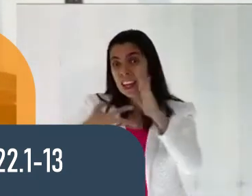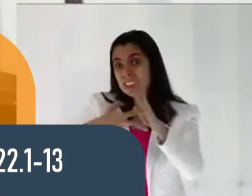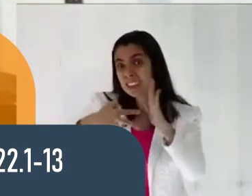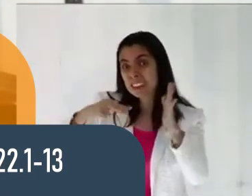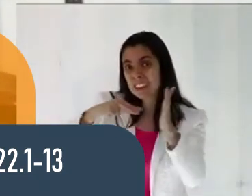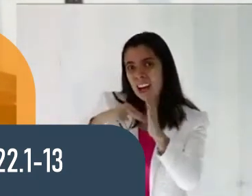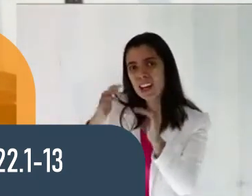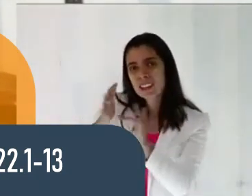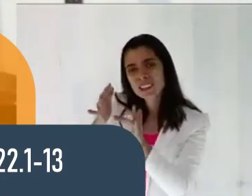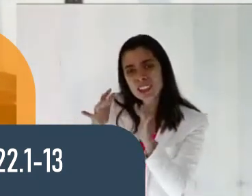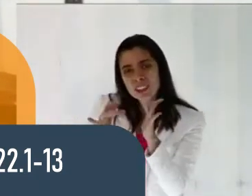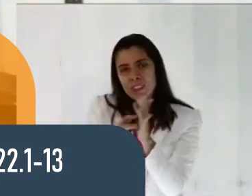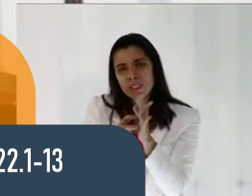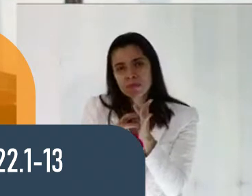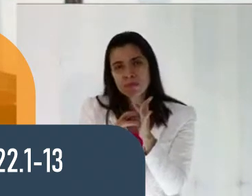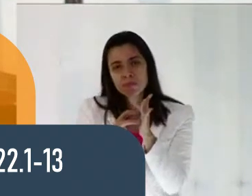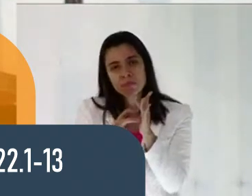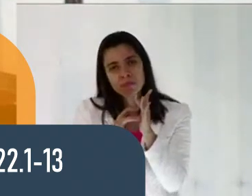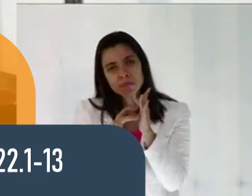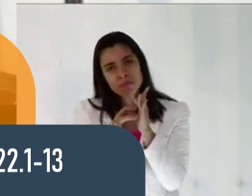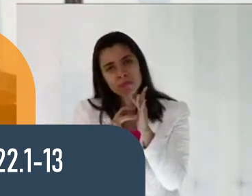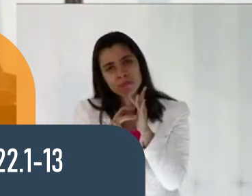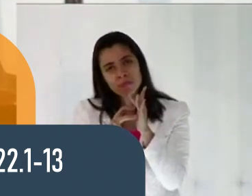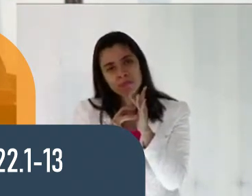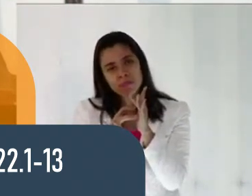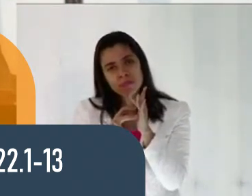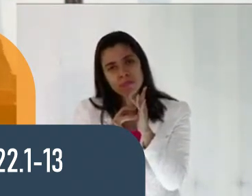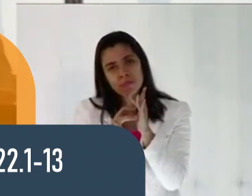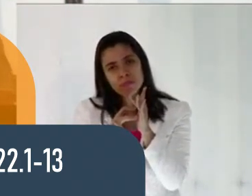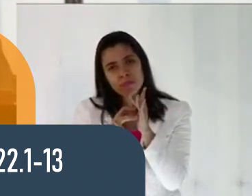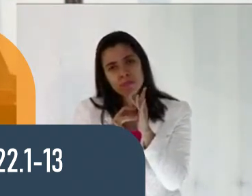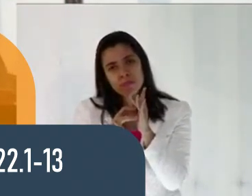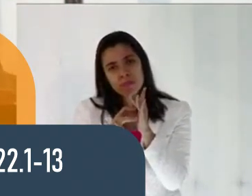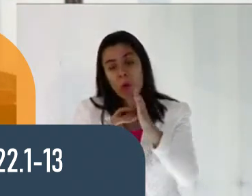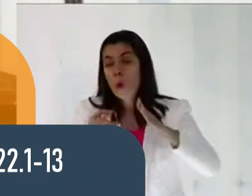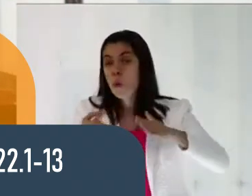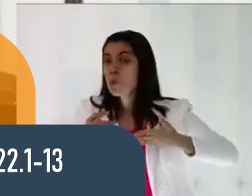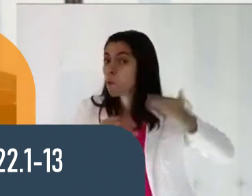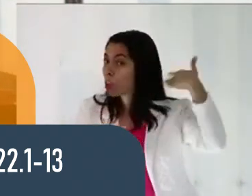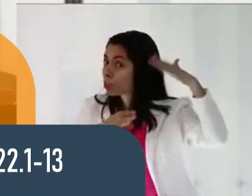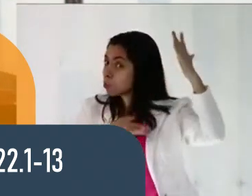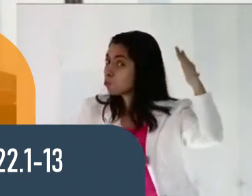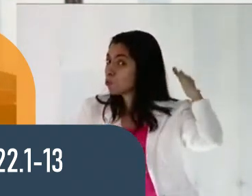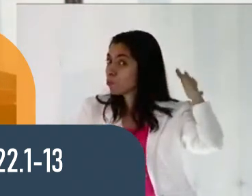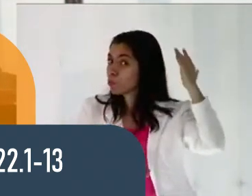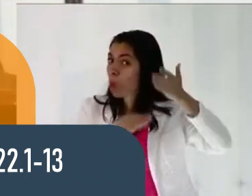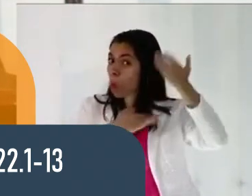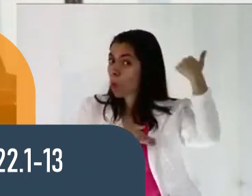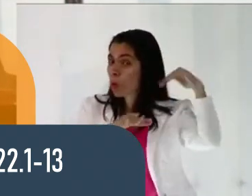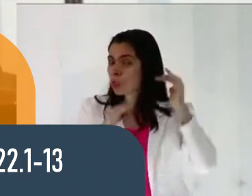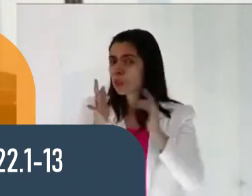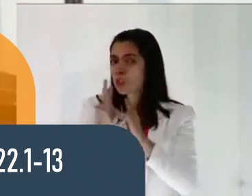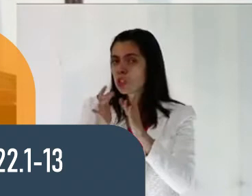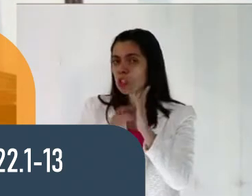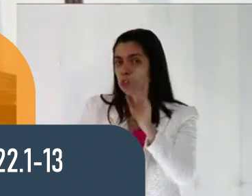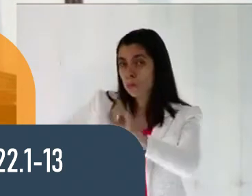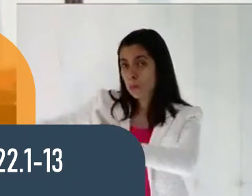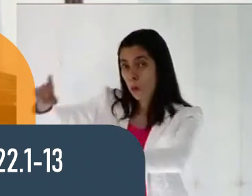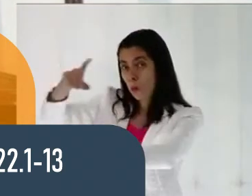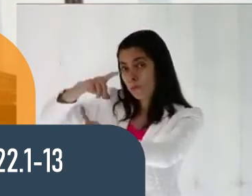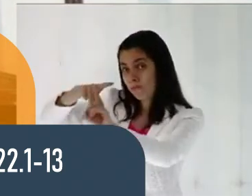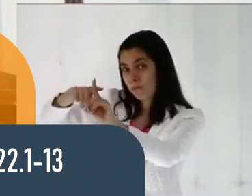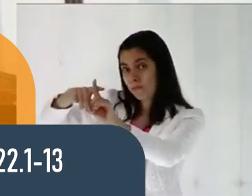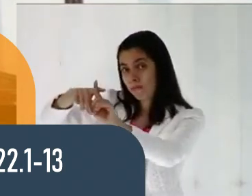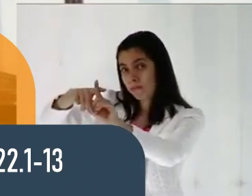vida e na sua vida. Mas no dia em que o Senhor Jesus foi pendurado naquele madeiro, ele foi imolado. E agora eu